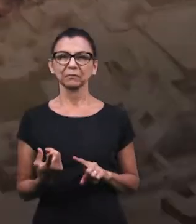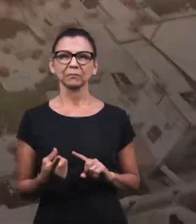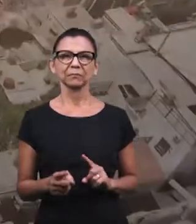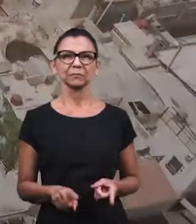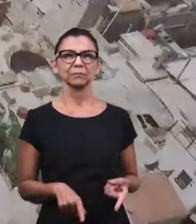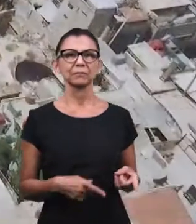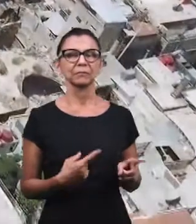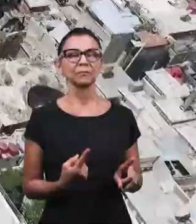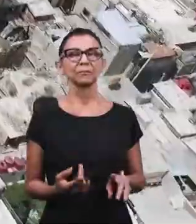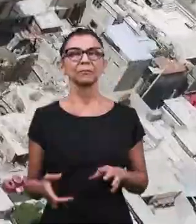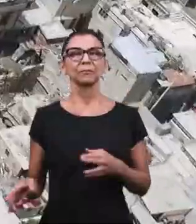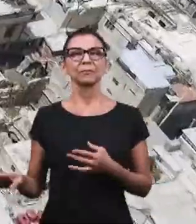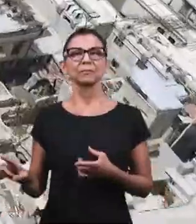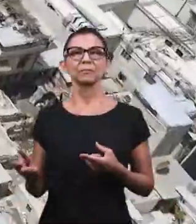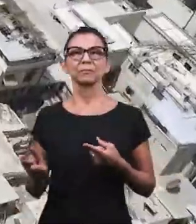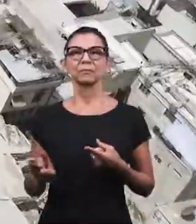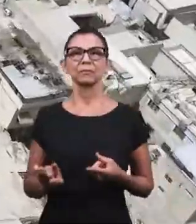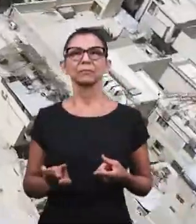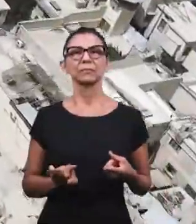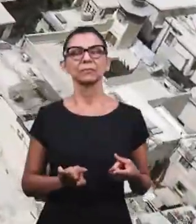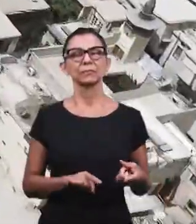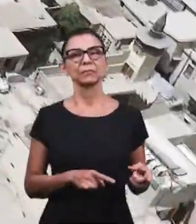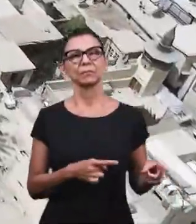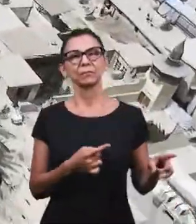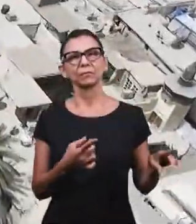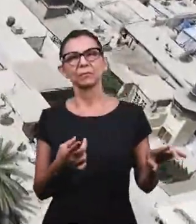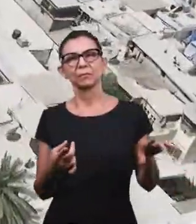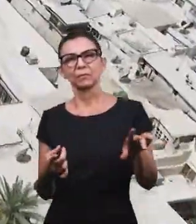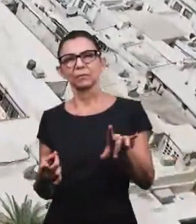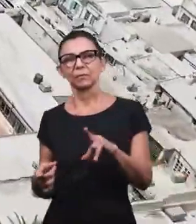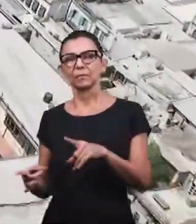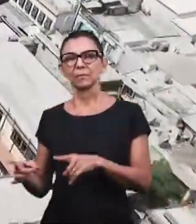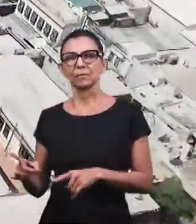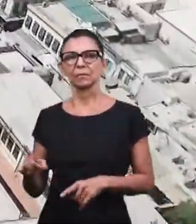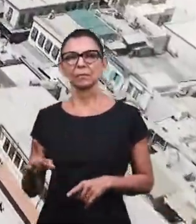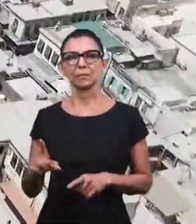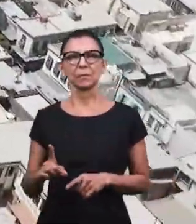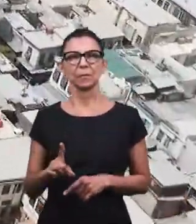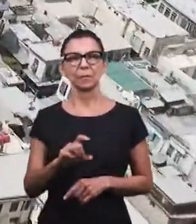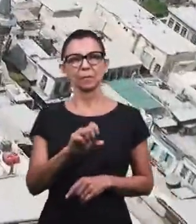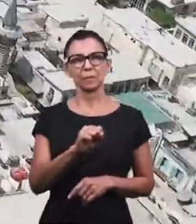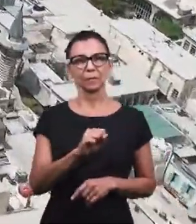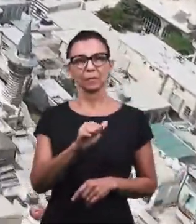Deus. E quando Saulo converteu-se a Cristo, lhe faltou